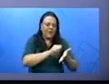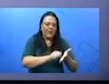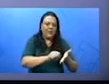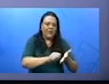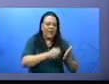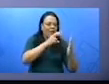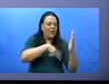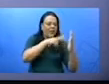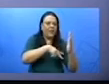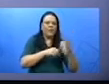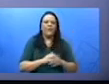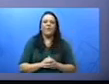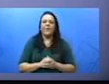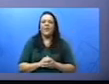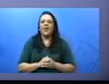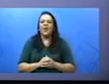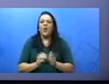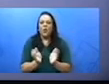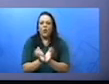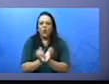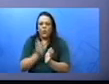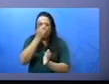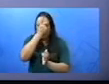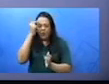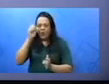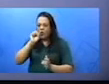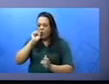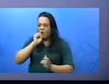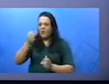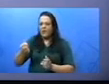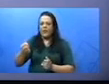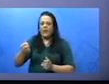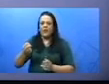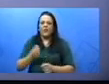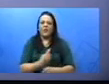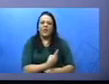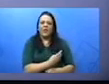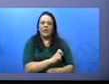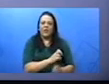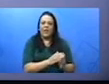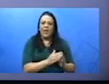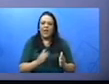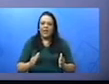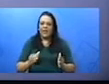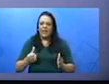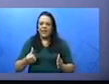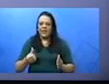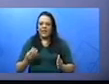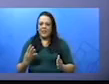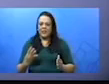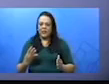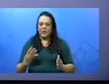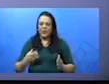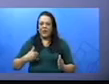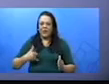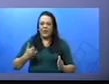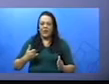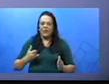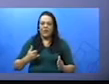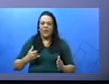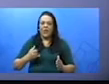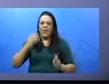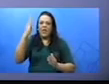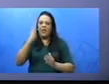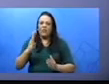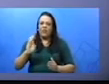e 64 anos de idade, residentes em zonas urbanas e rurais de todas as regiões do